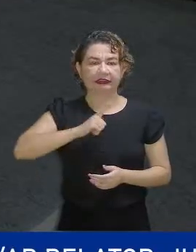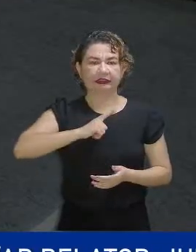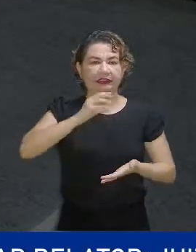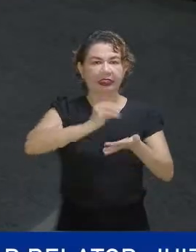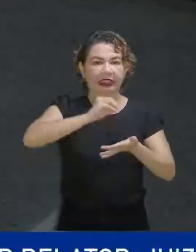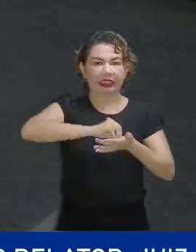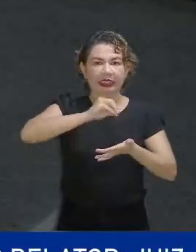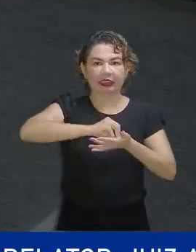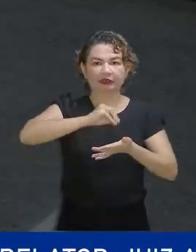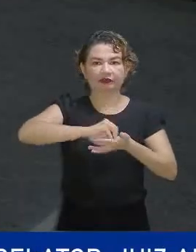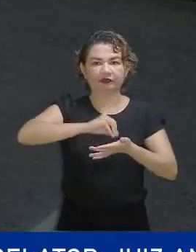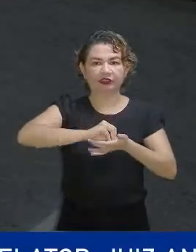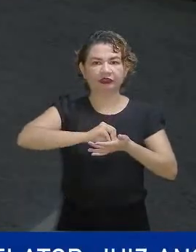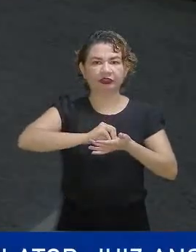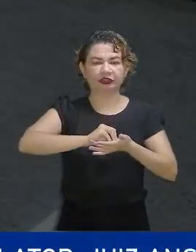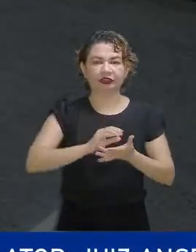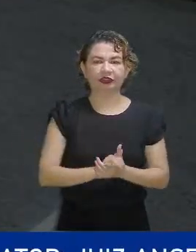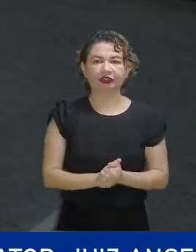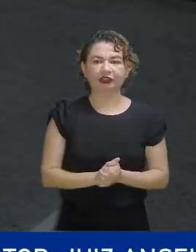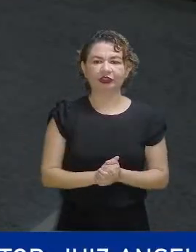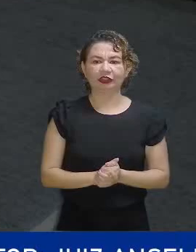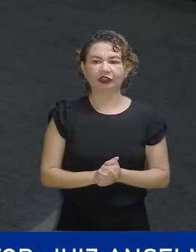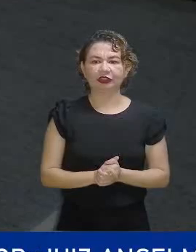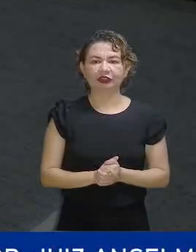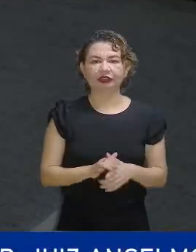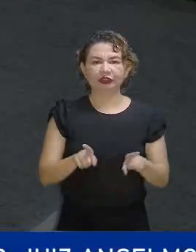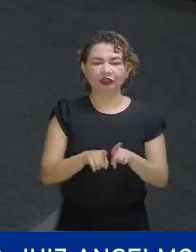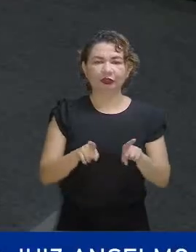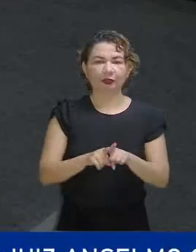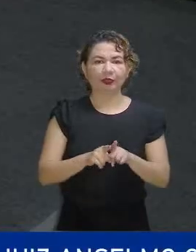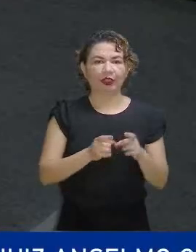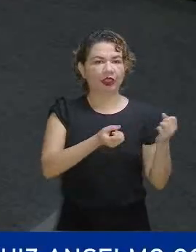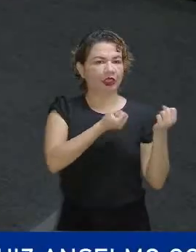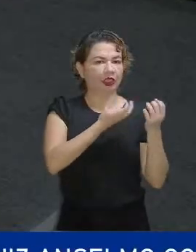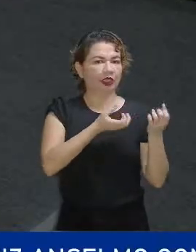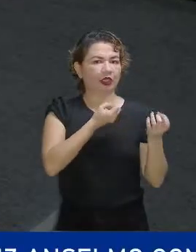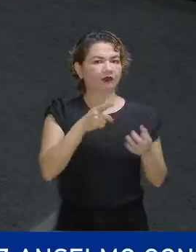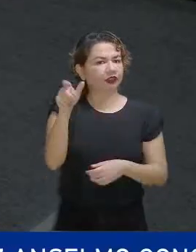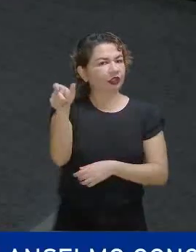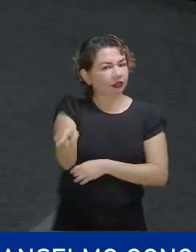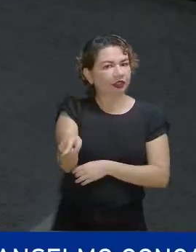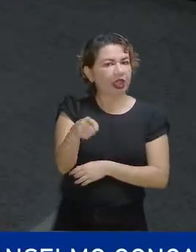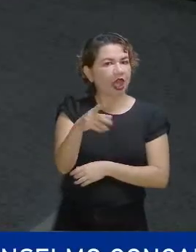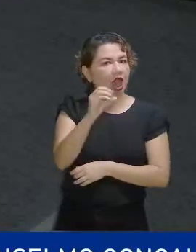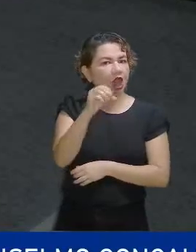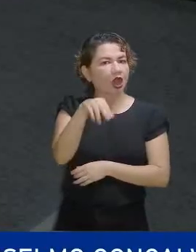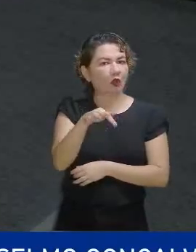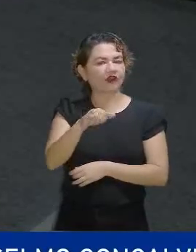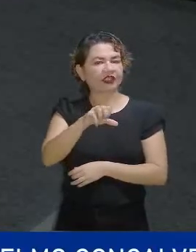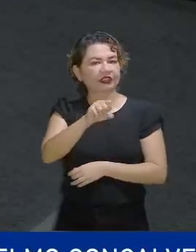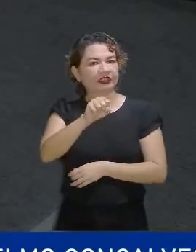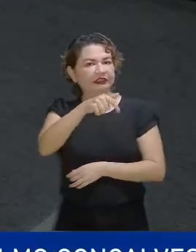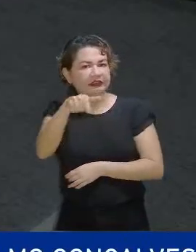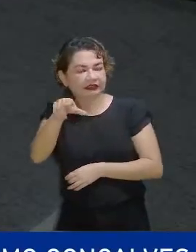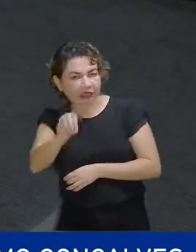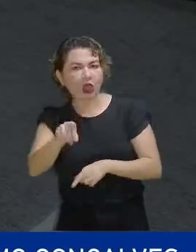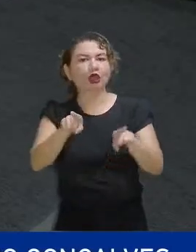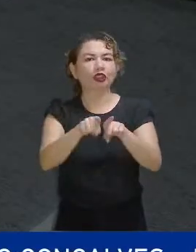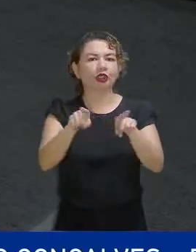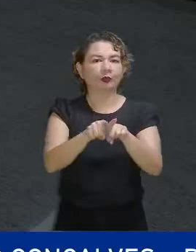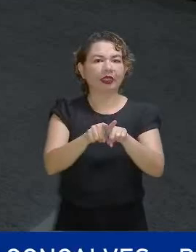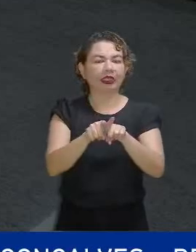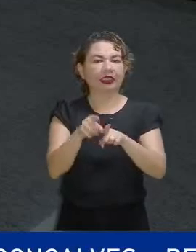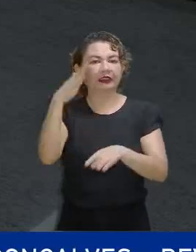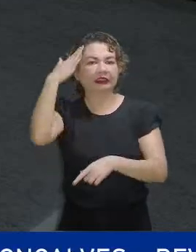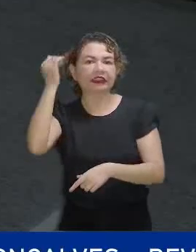de advertência quanto ao direito ao silêncio invalida a confissão informal prestada durante a abordagem policial e